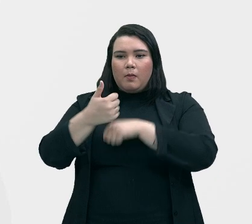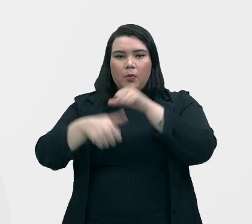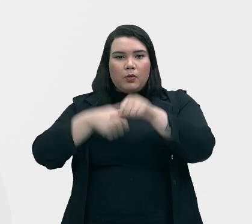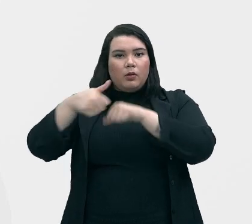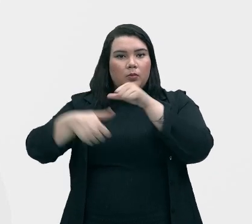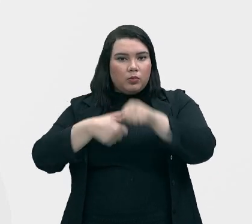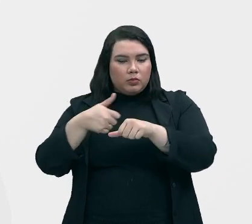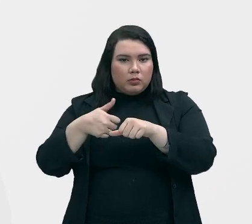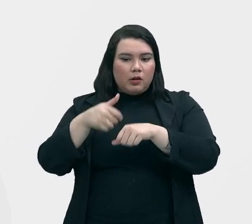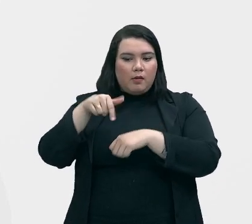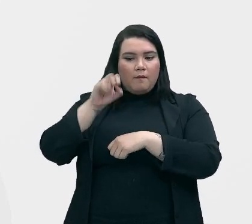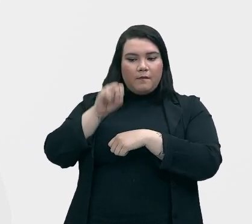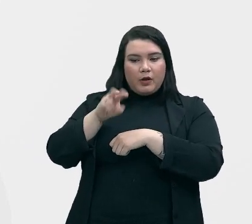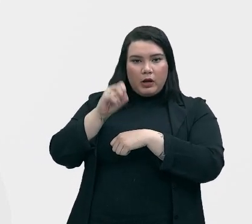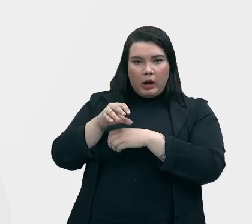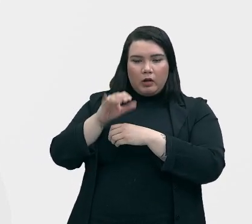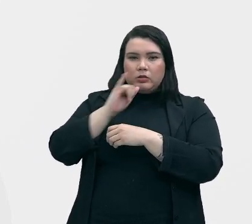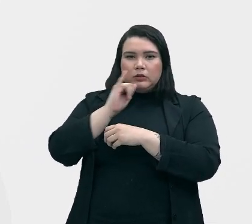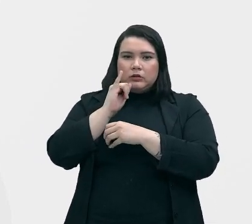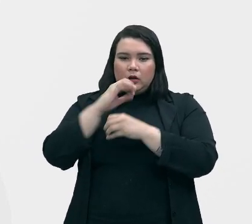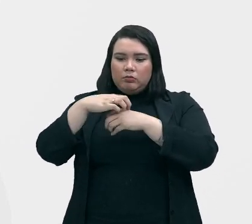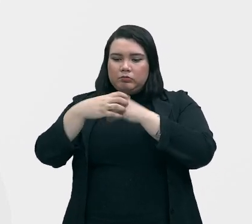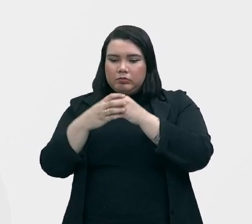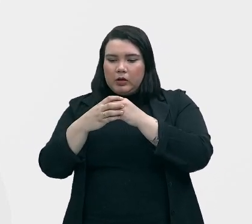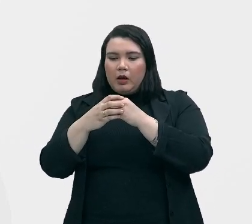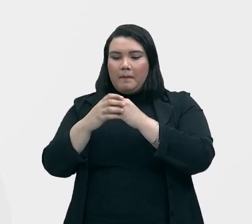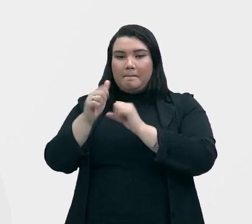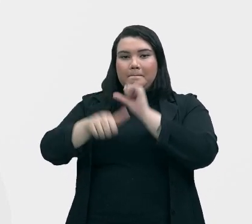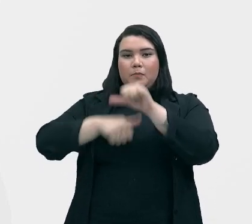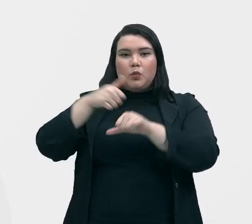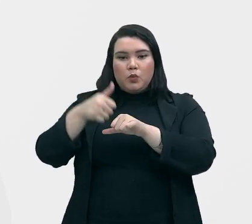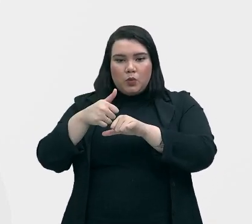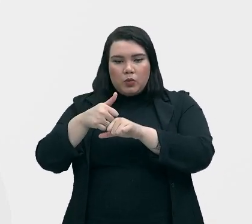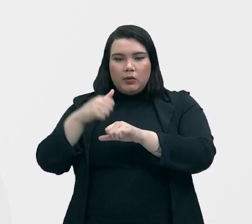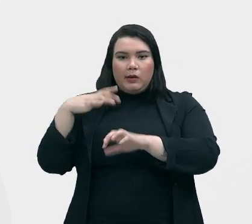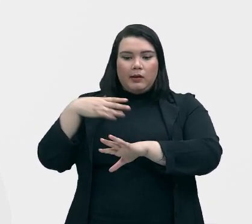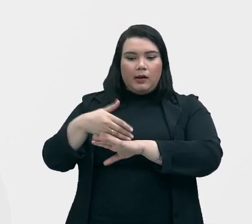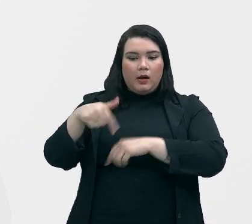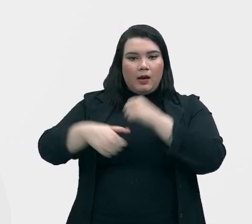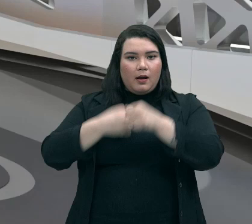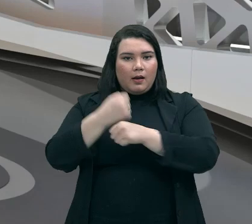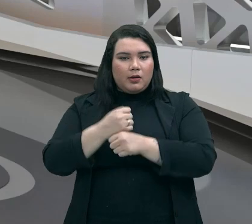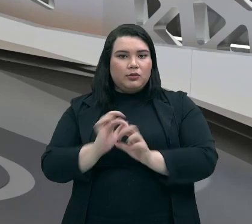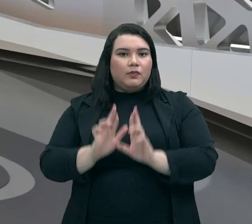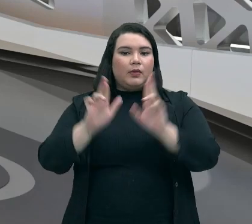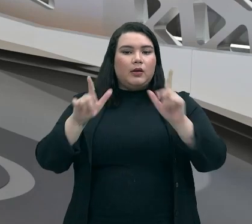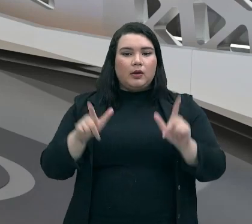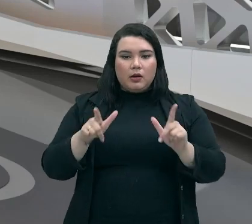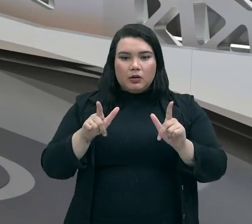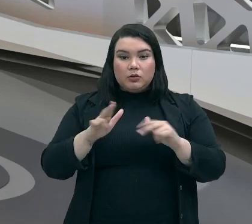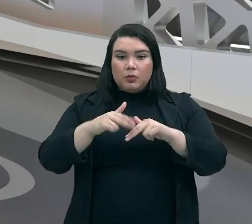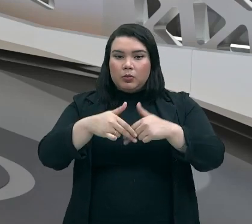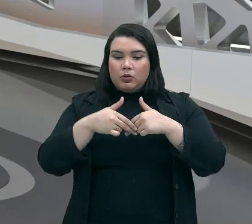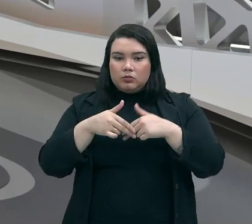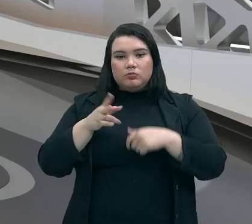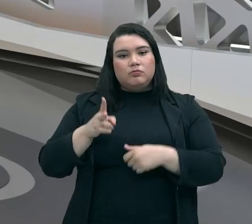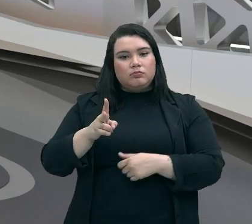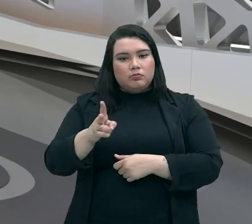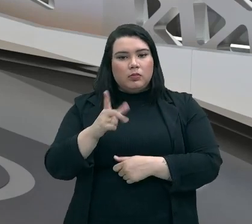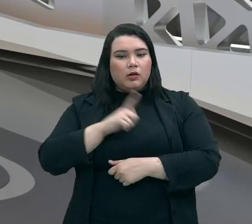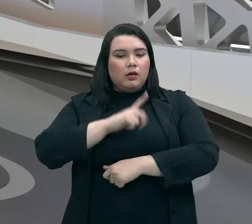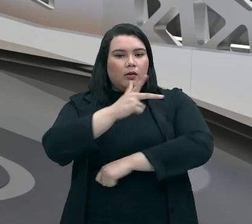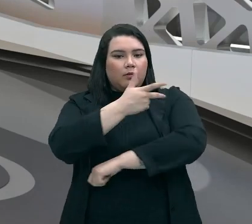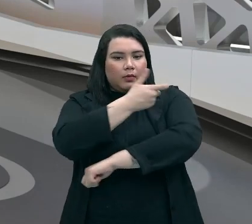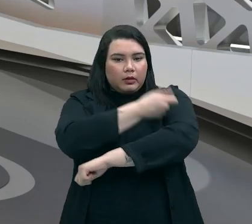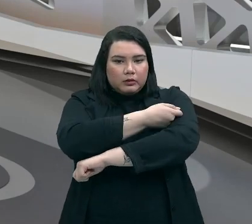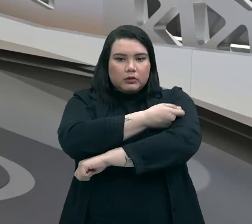vírus que estava atuando ano passado é diferente do vírus que está atuando nesse ano, e é por isso que a cada ano uma